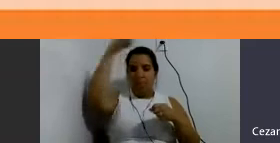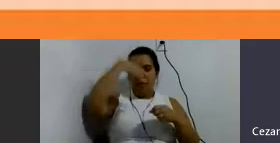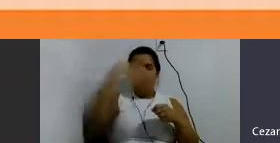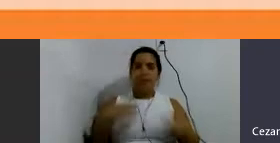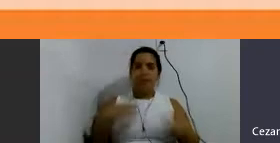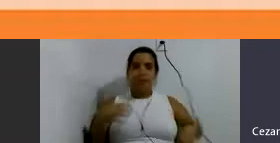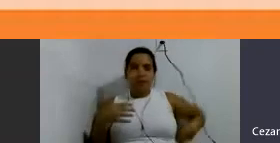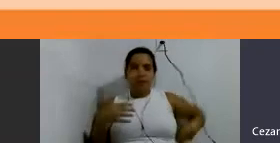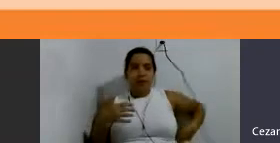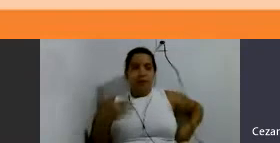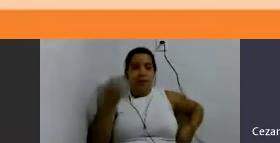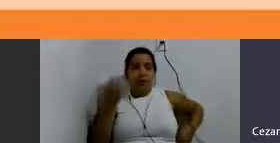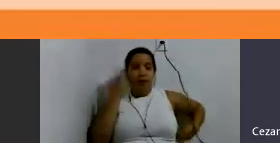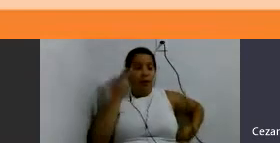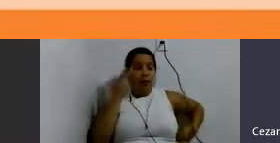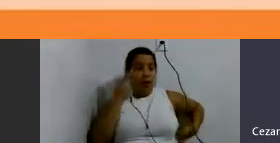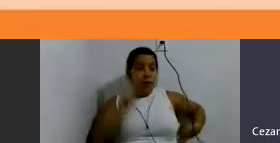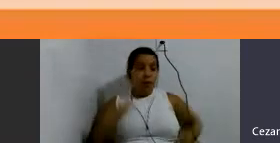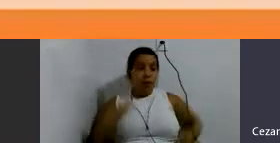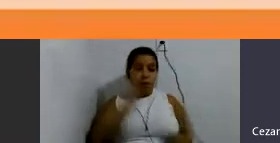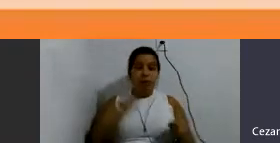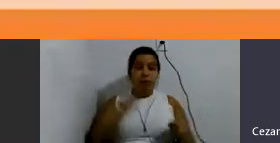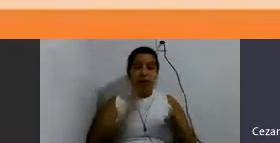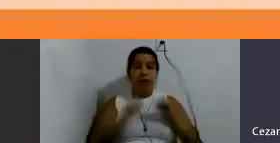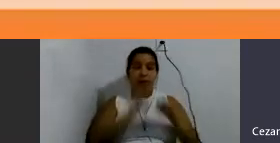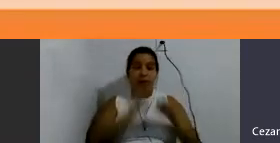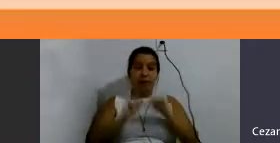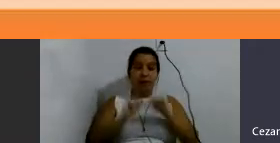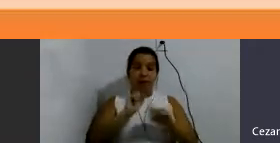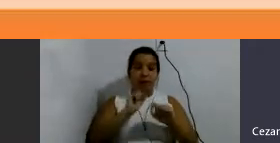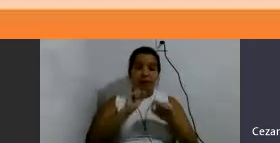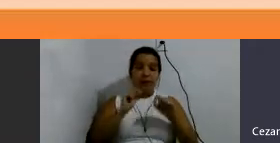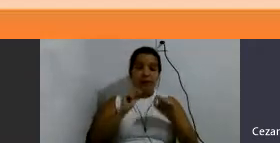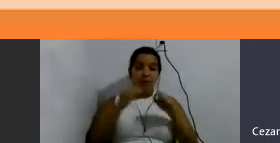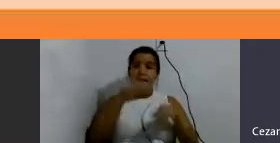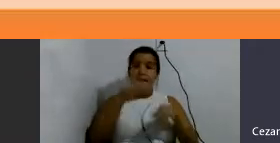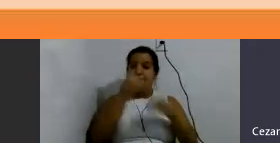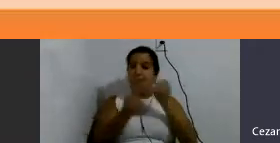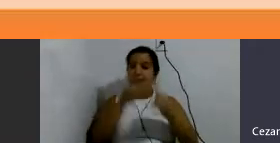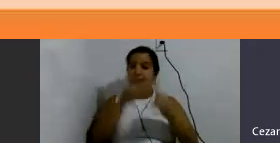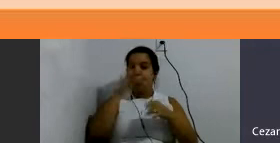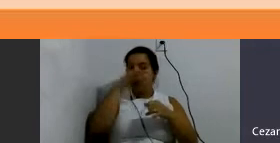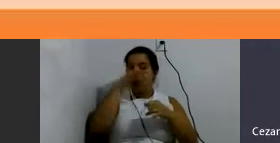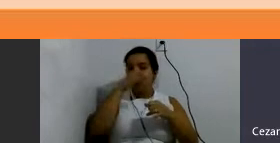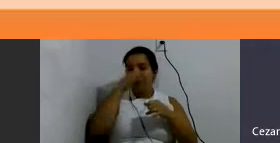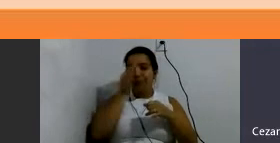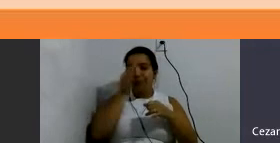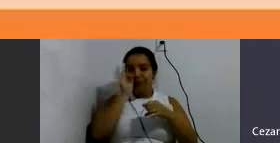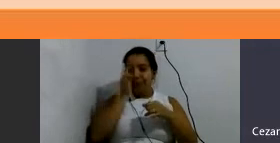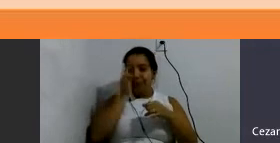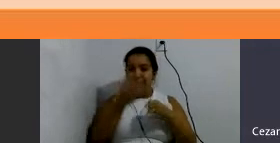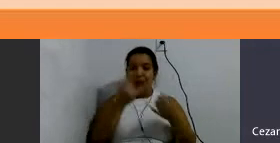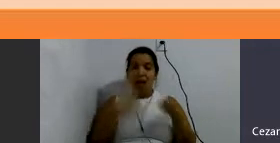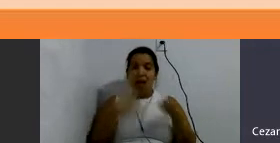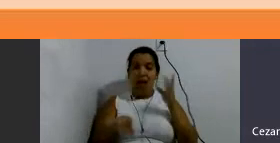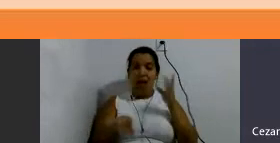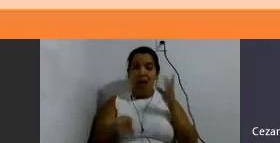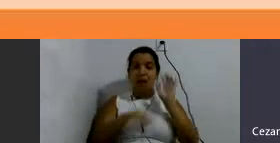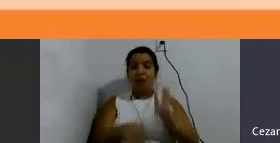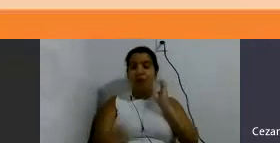é comum cultura de promastigota formar essas rosetas. Então, isso também ajuda a gente a